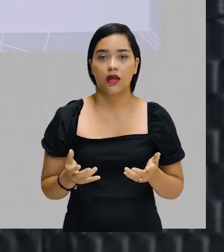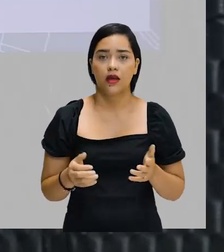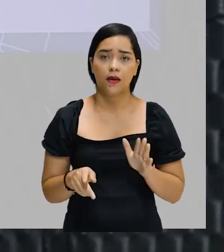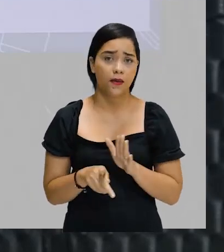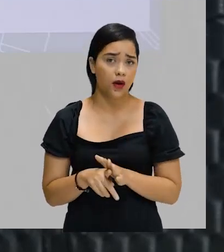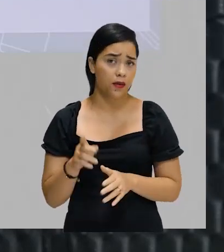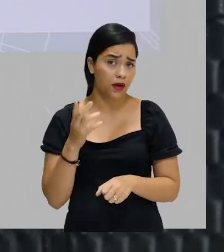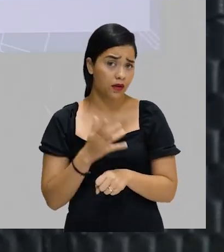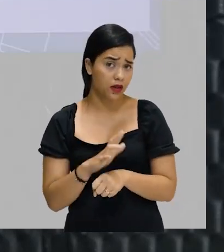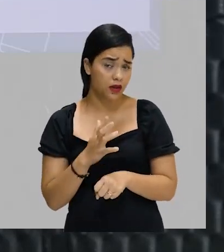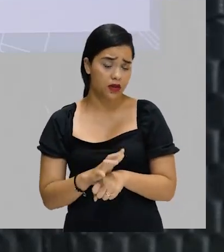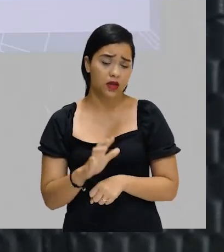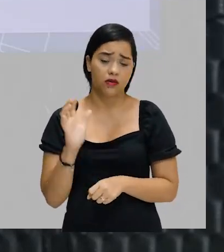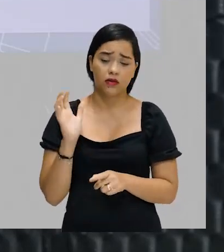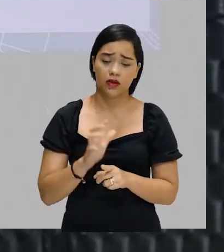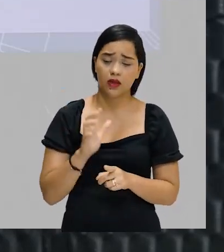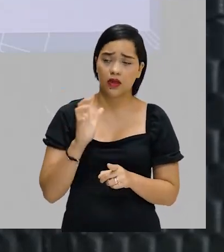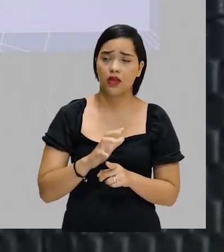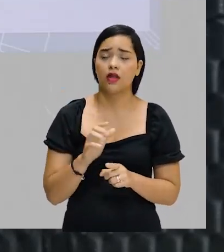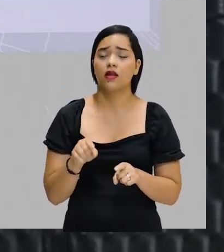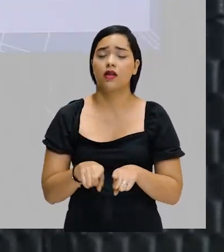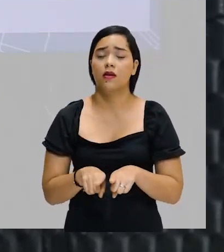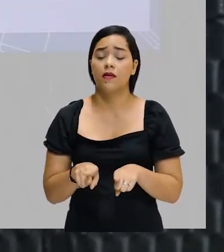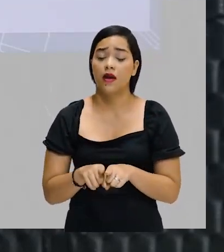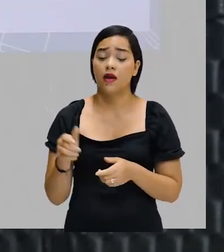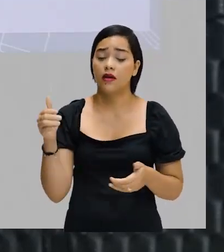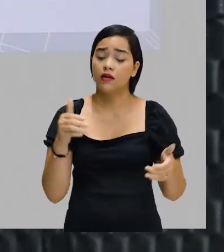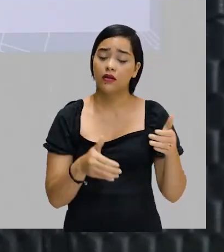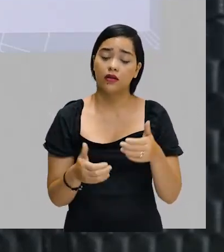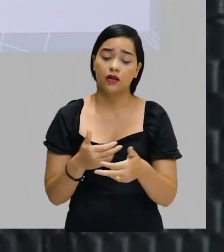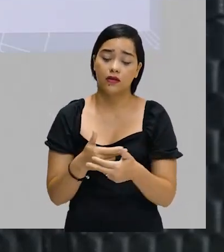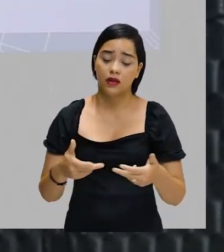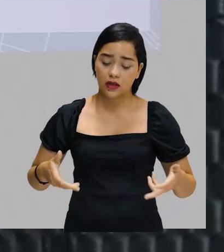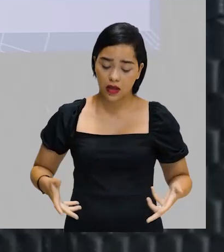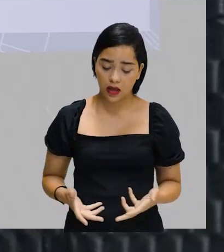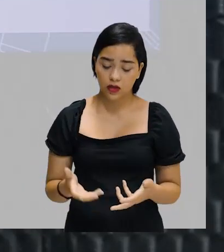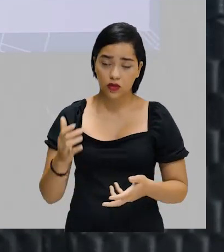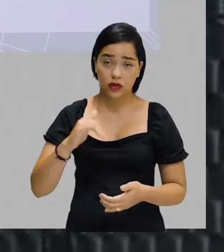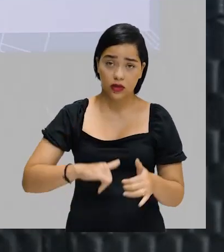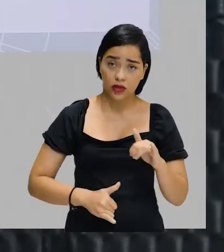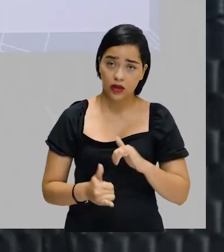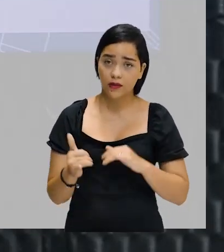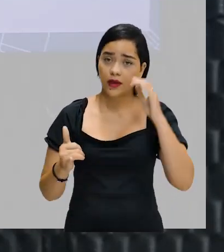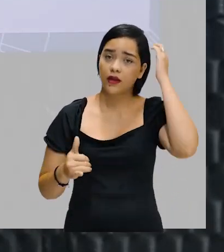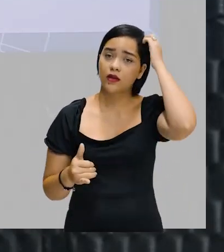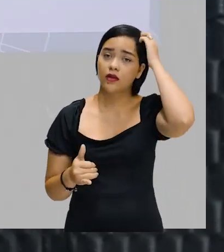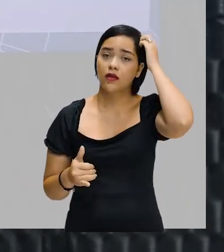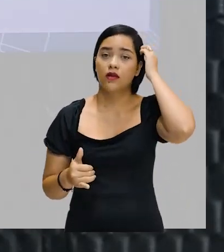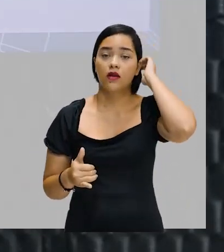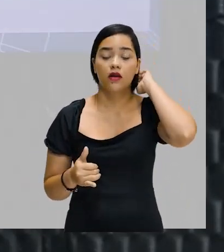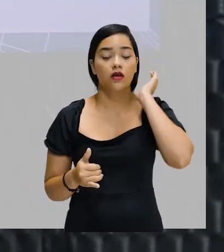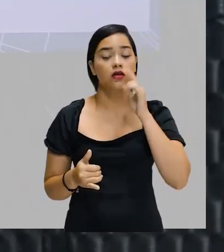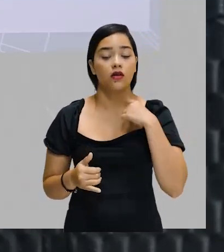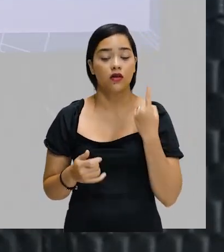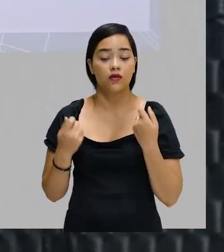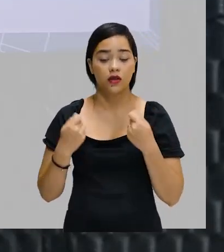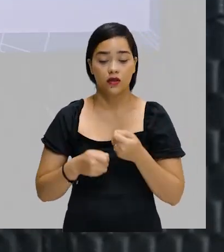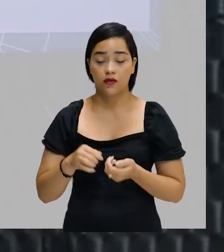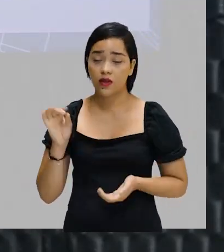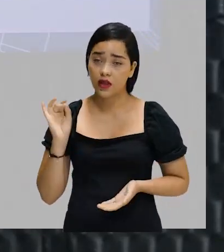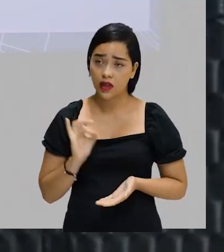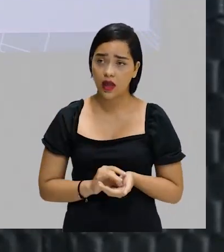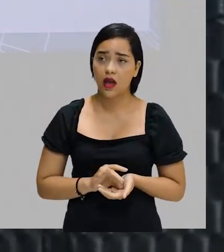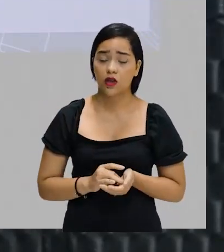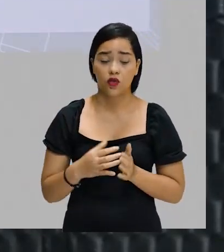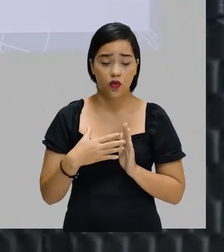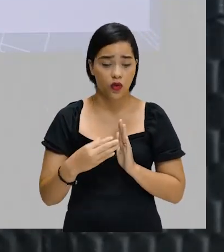a sua atuação, a sua participação nas reações químicas. Então, a gente precisa de algo concreto,